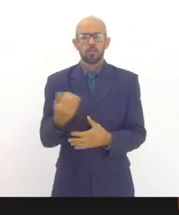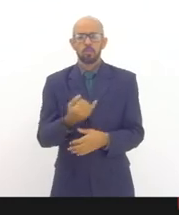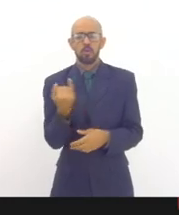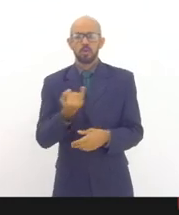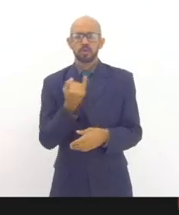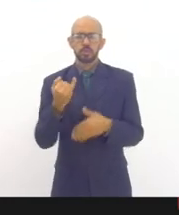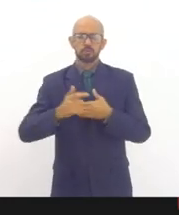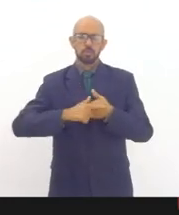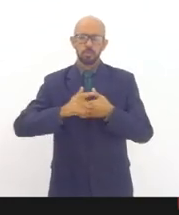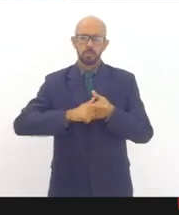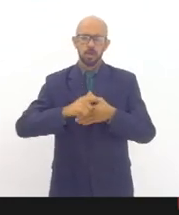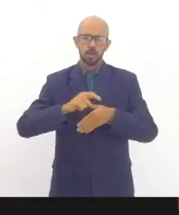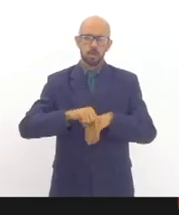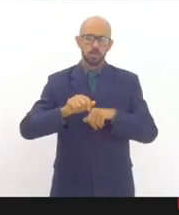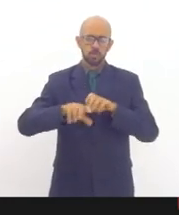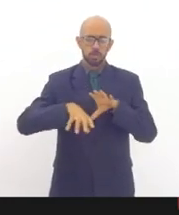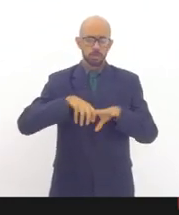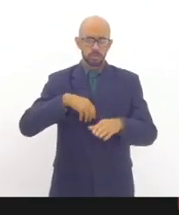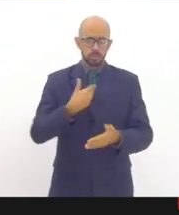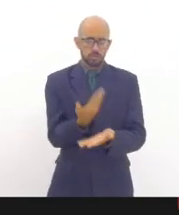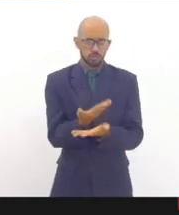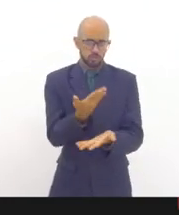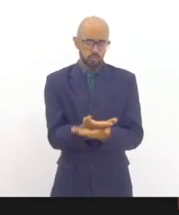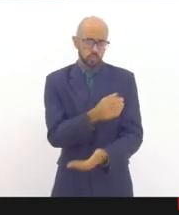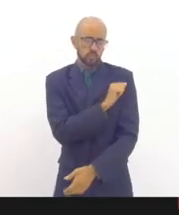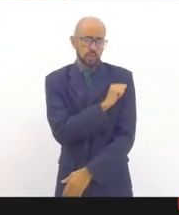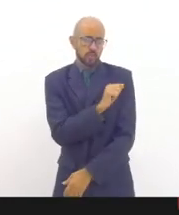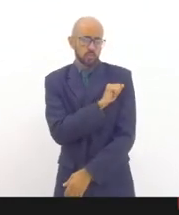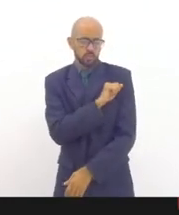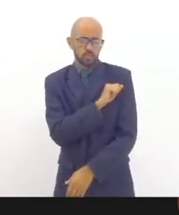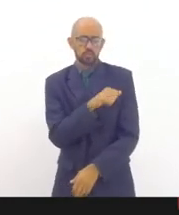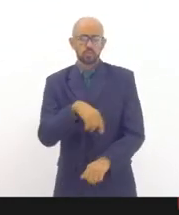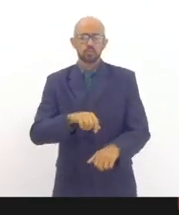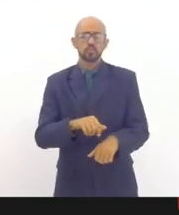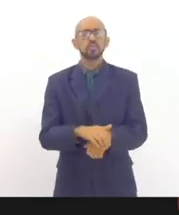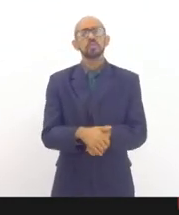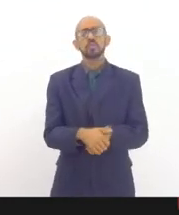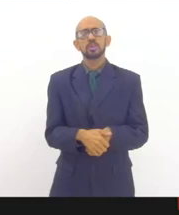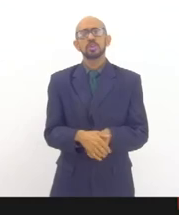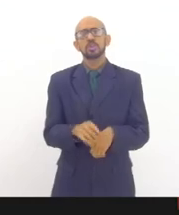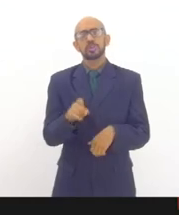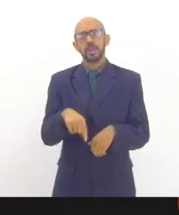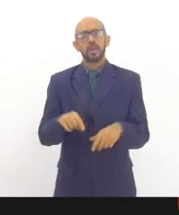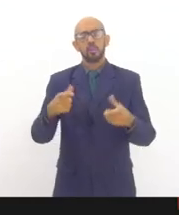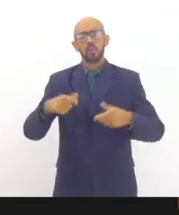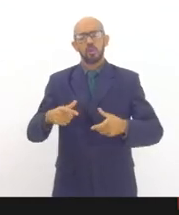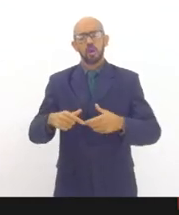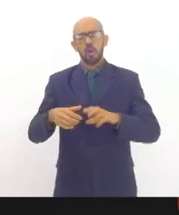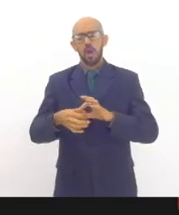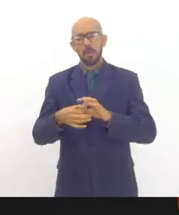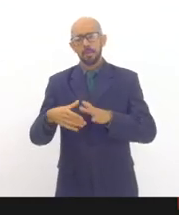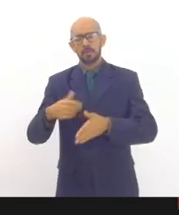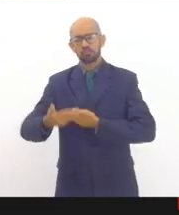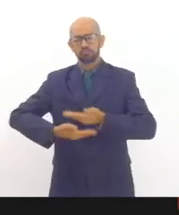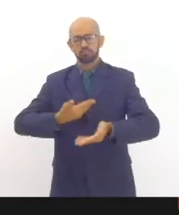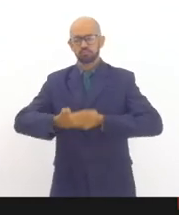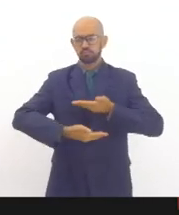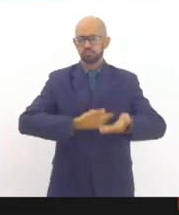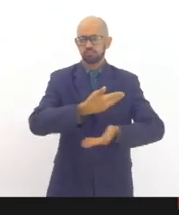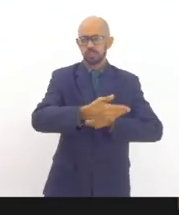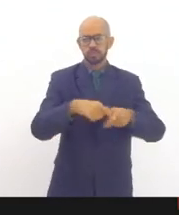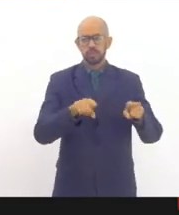formação dos estudantes da educação básica e que é um espaço aberto, né, de vivências por meio das quais